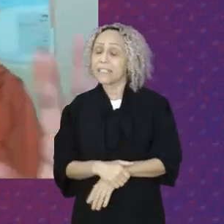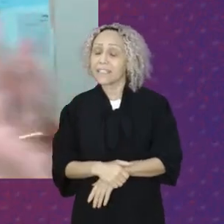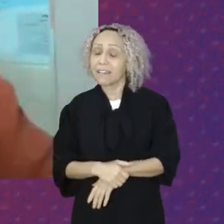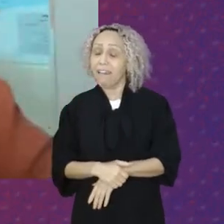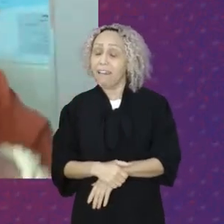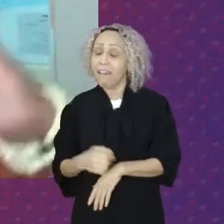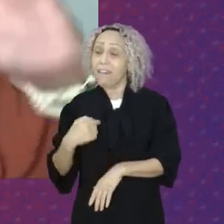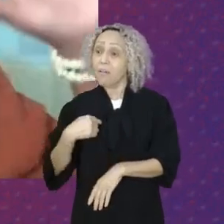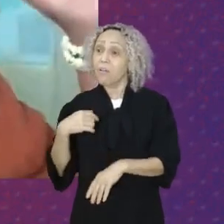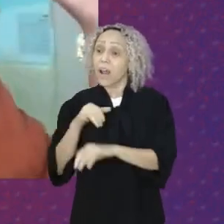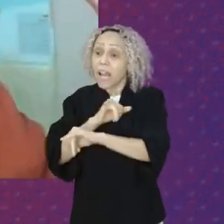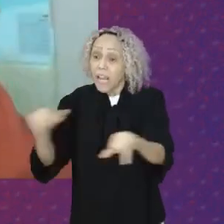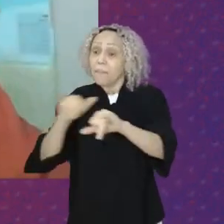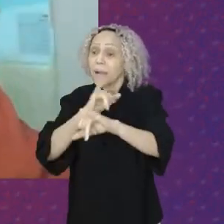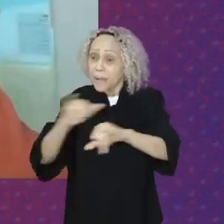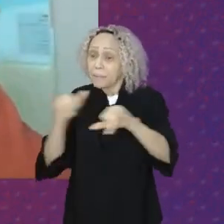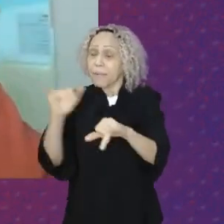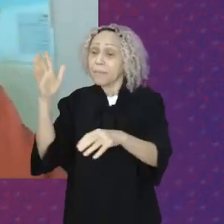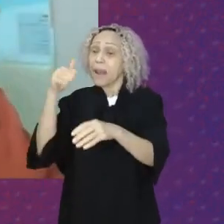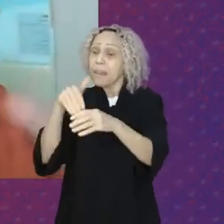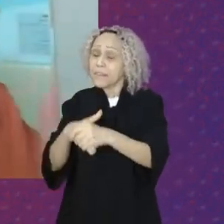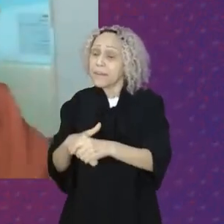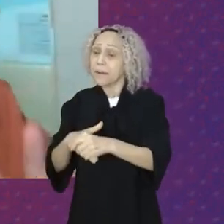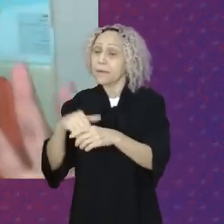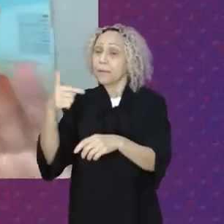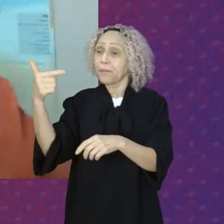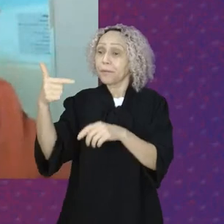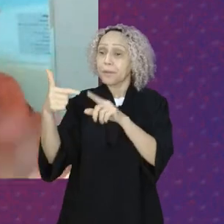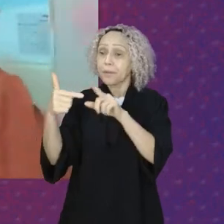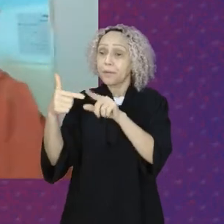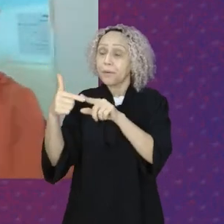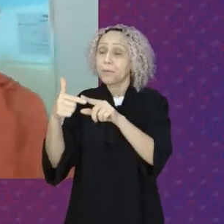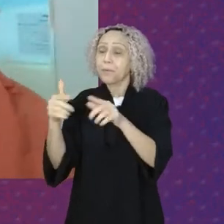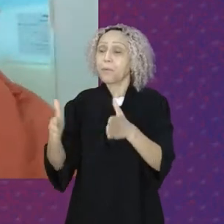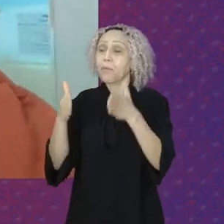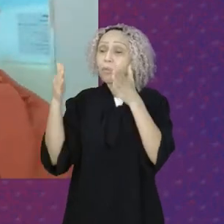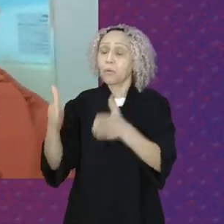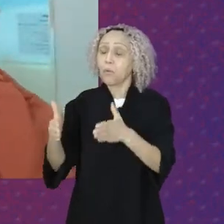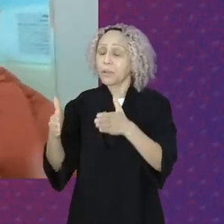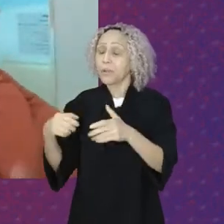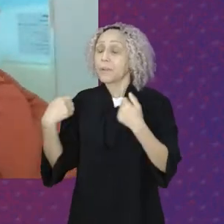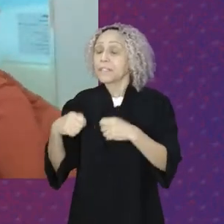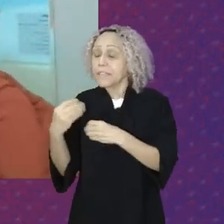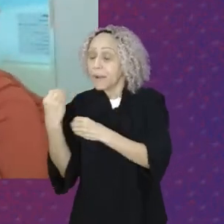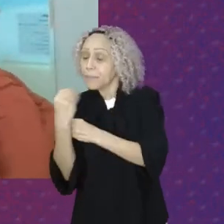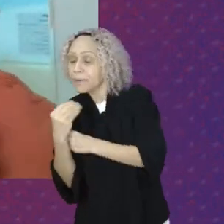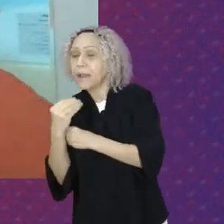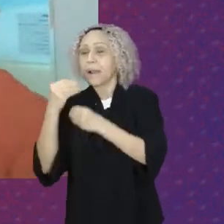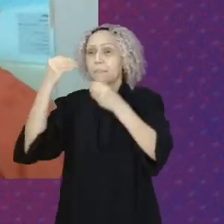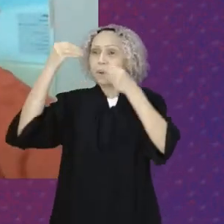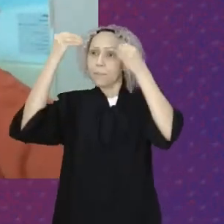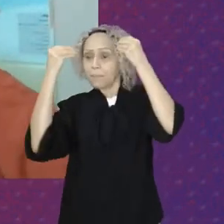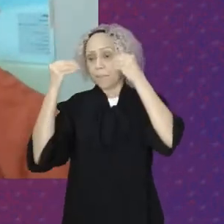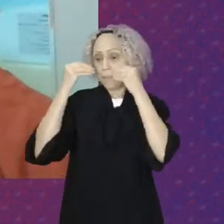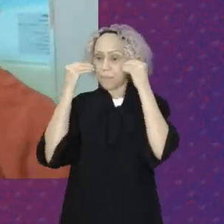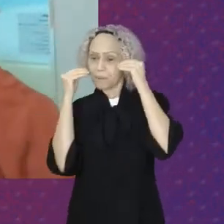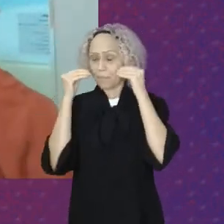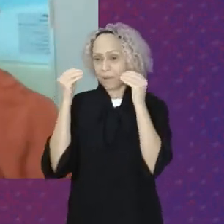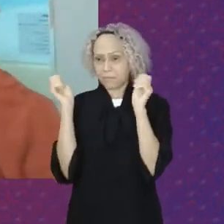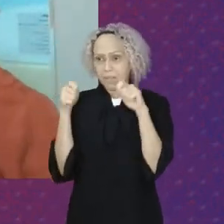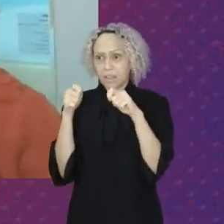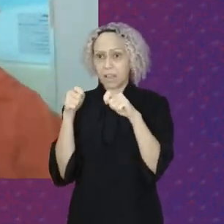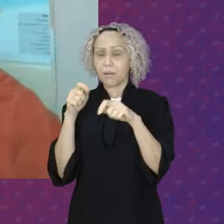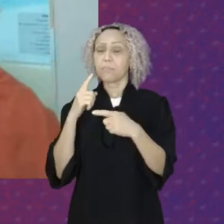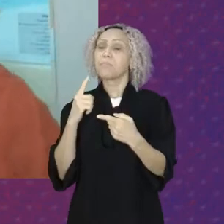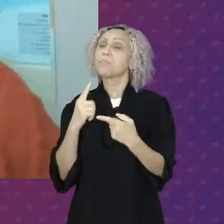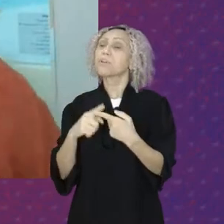respeito as mães que querem viver todos 6 meses de afastamento, e o PT me permitiu isso.